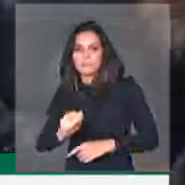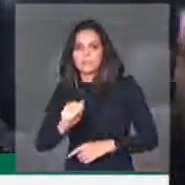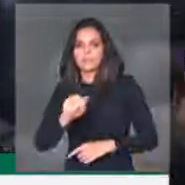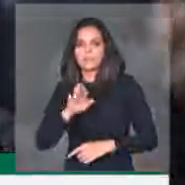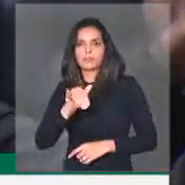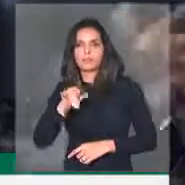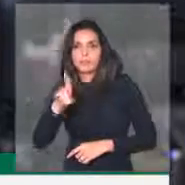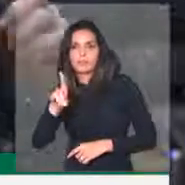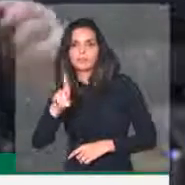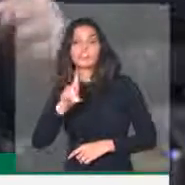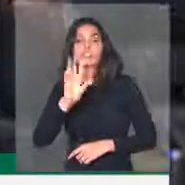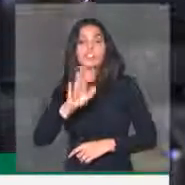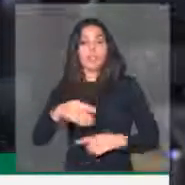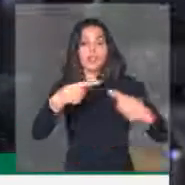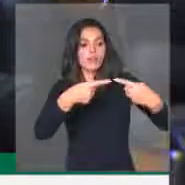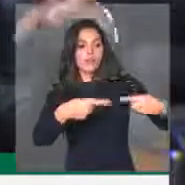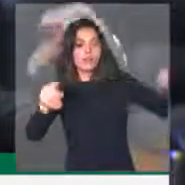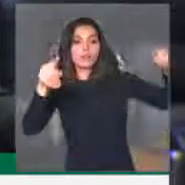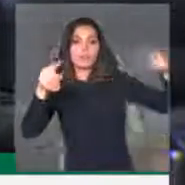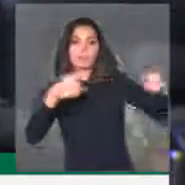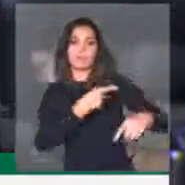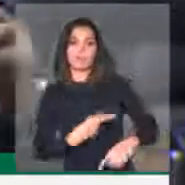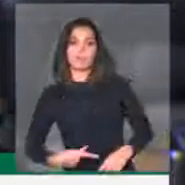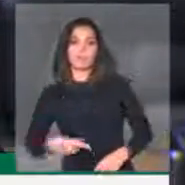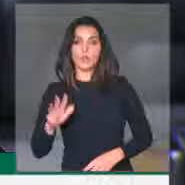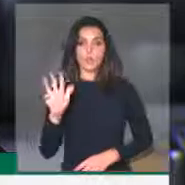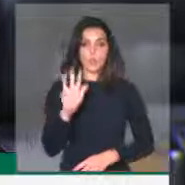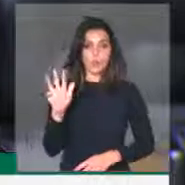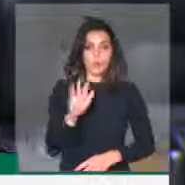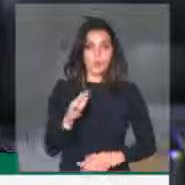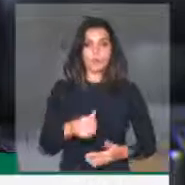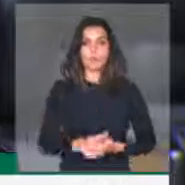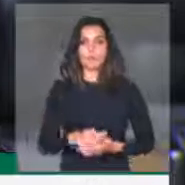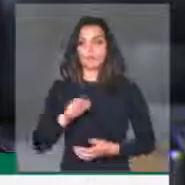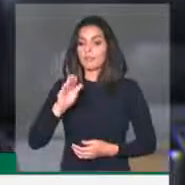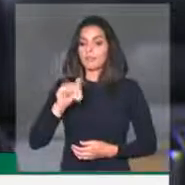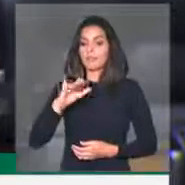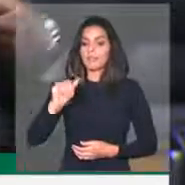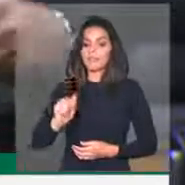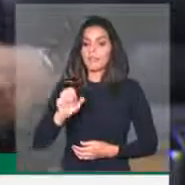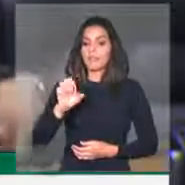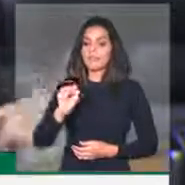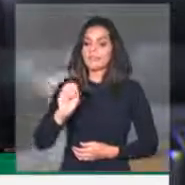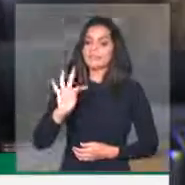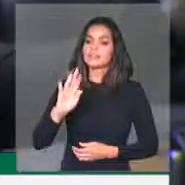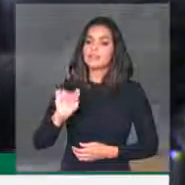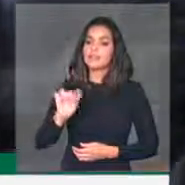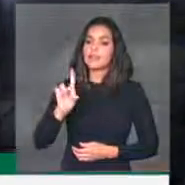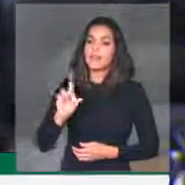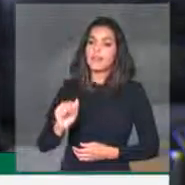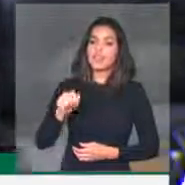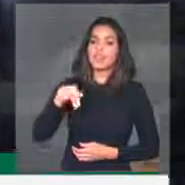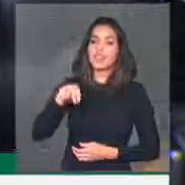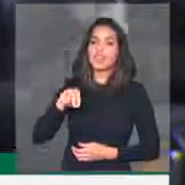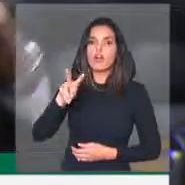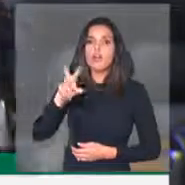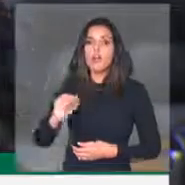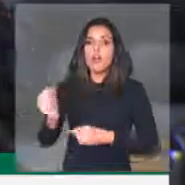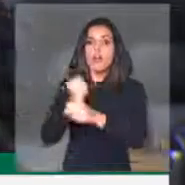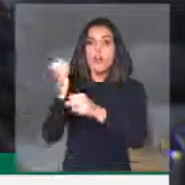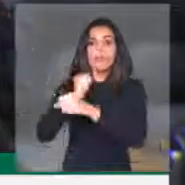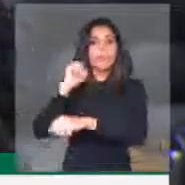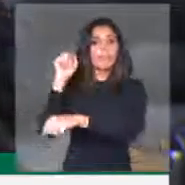cuja primeira etapa foi inaugurada pelo presidente Lula, a bacia da Estrada Nova, que tem agora a obra parada, mesmo